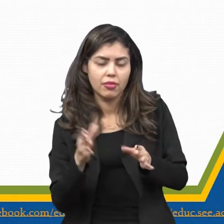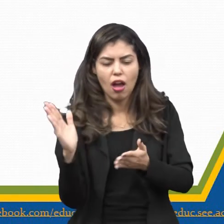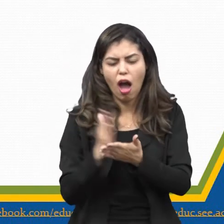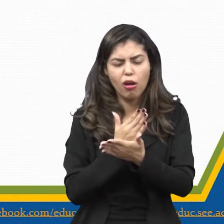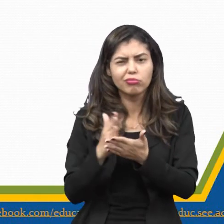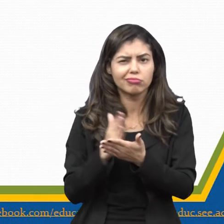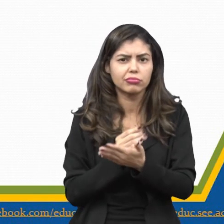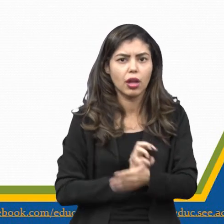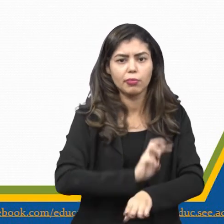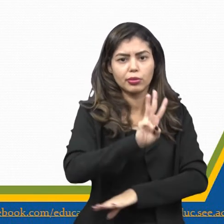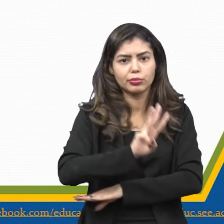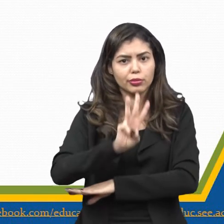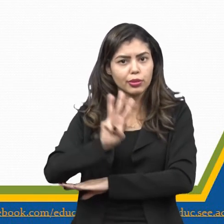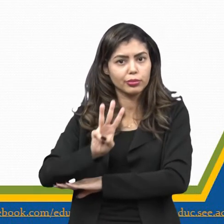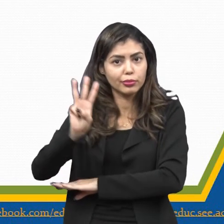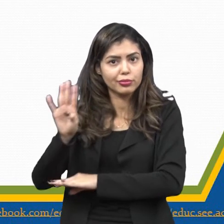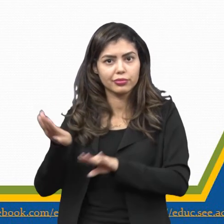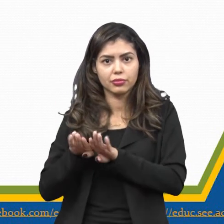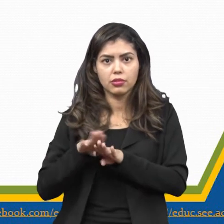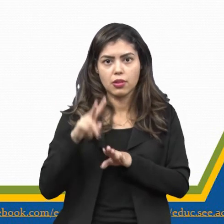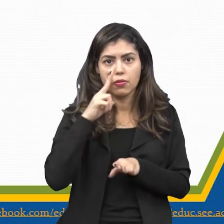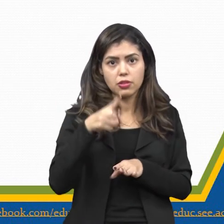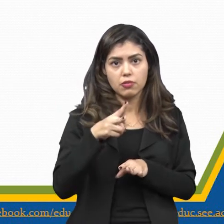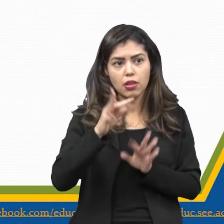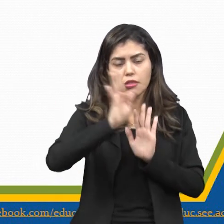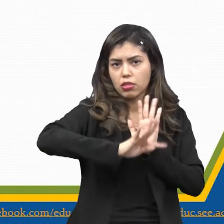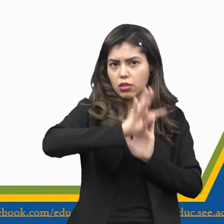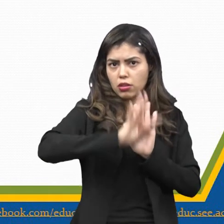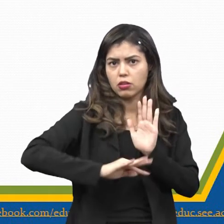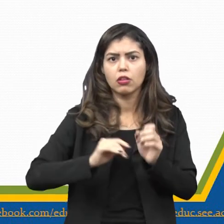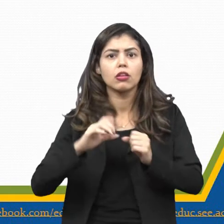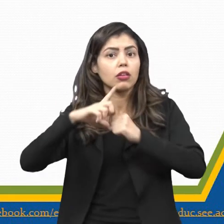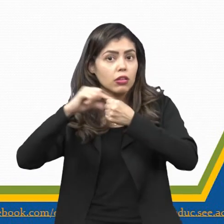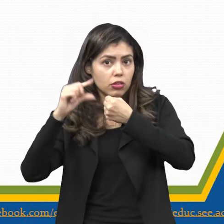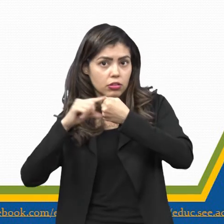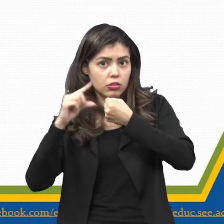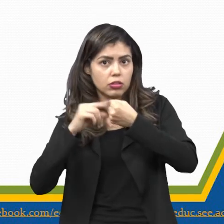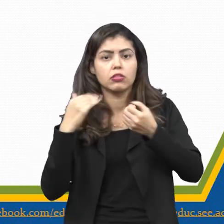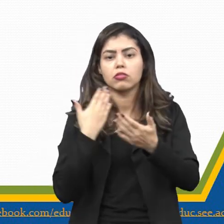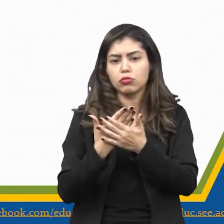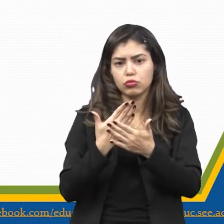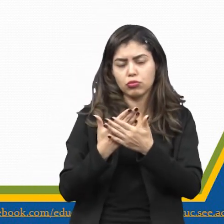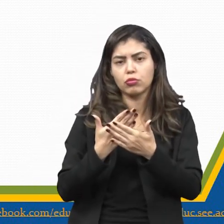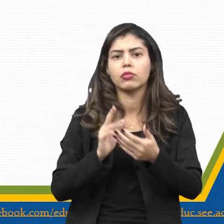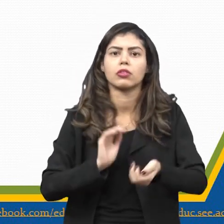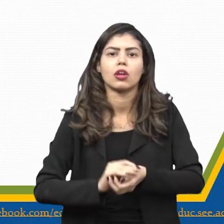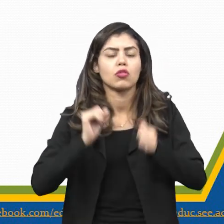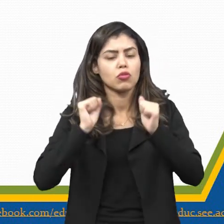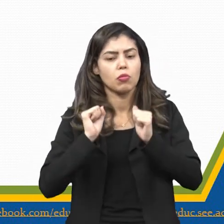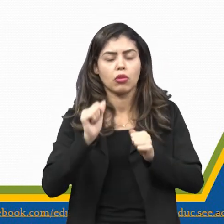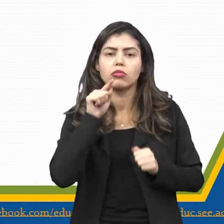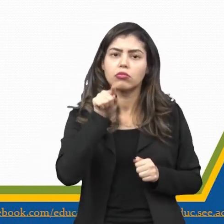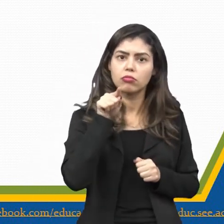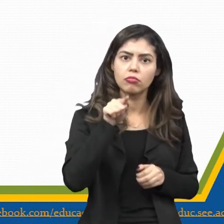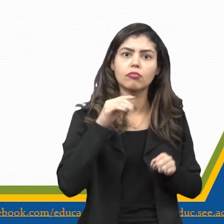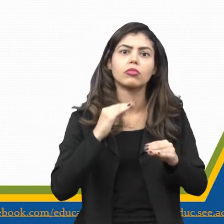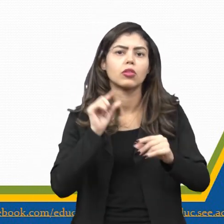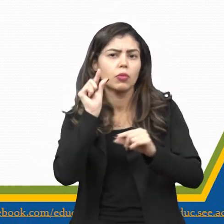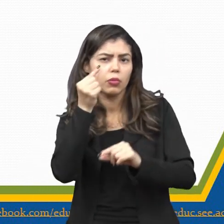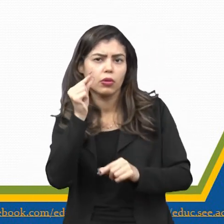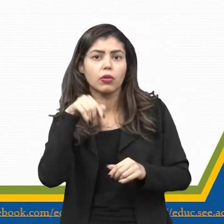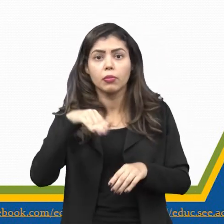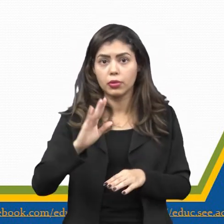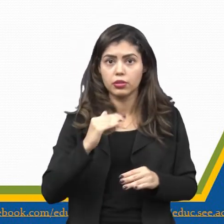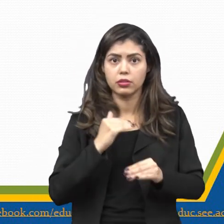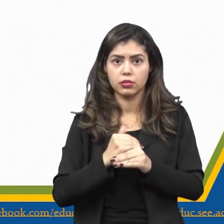alguns links de sites que têm textos, que têm artigos, que têm estudos, que podem tratar um pouco